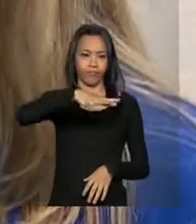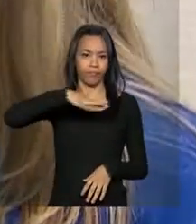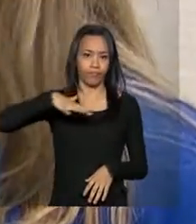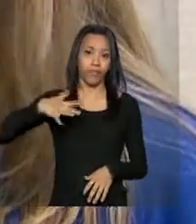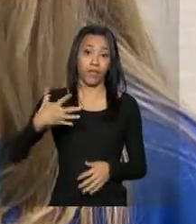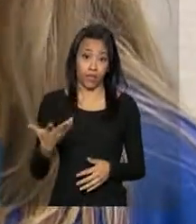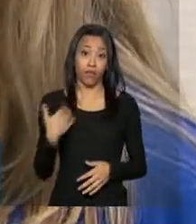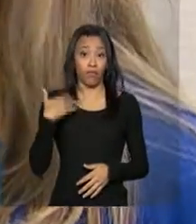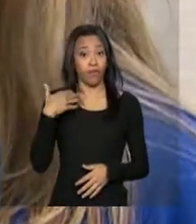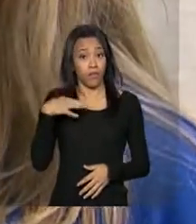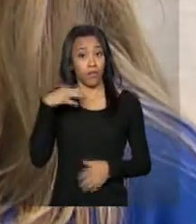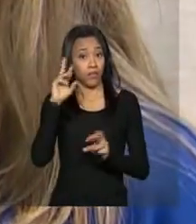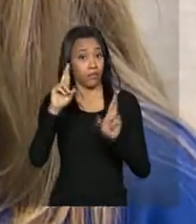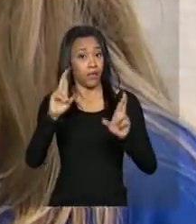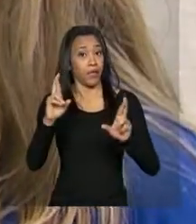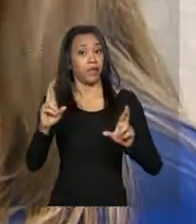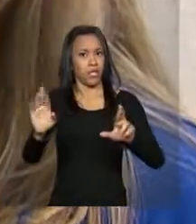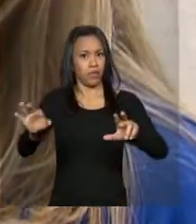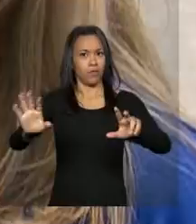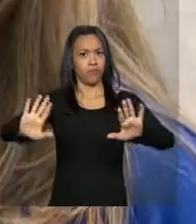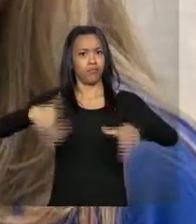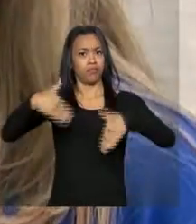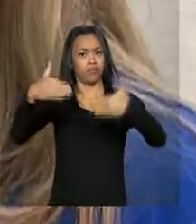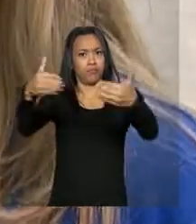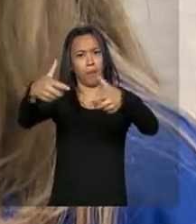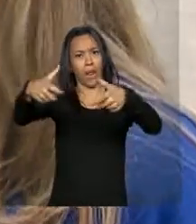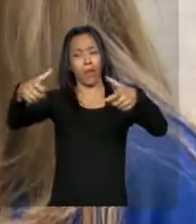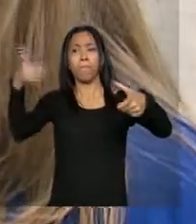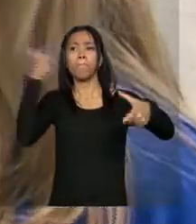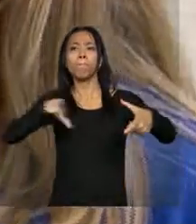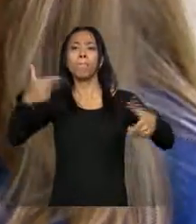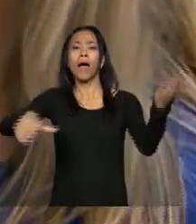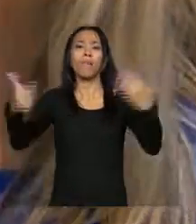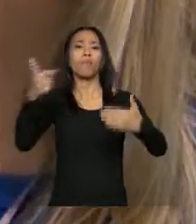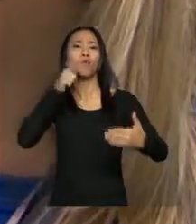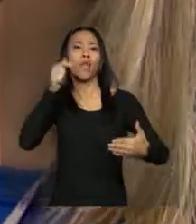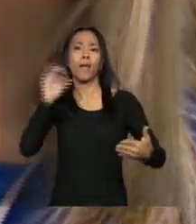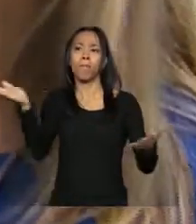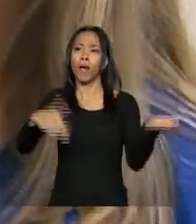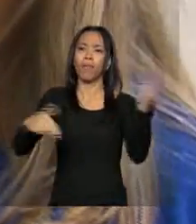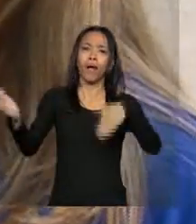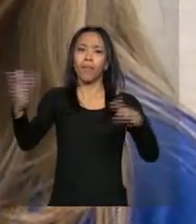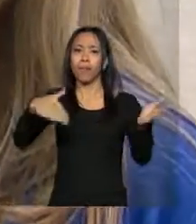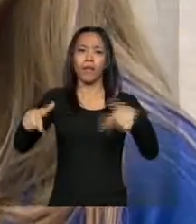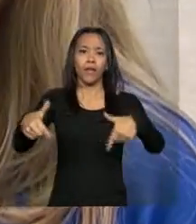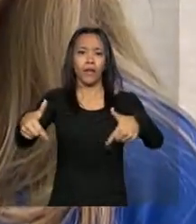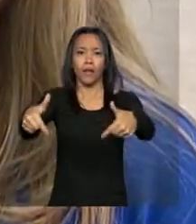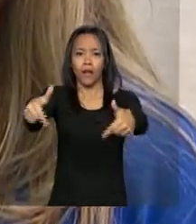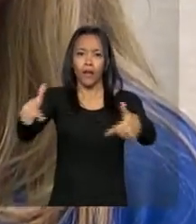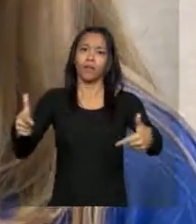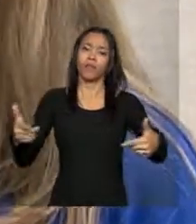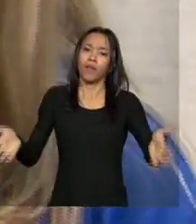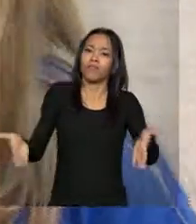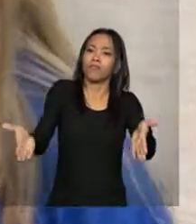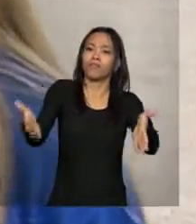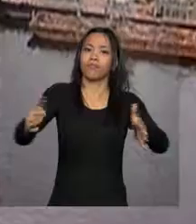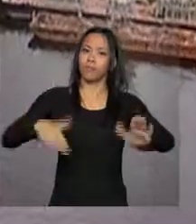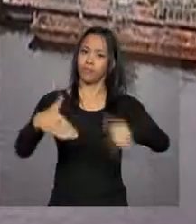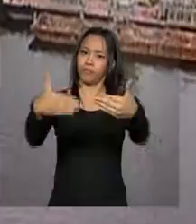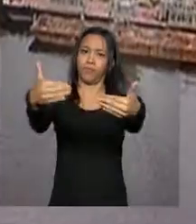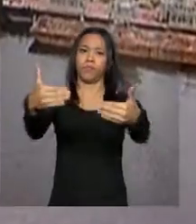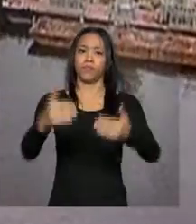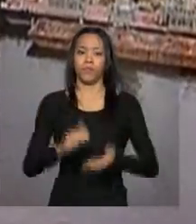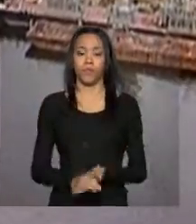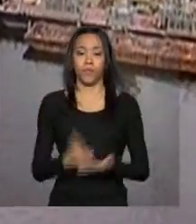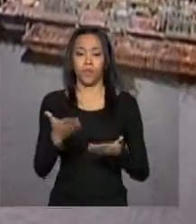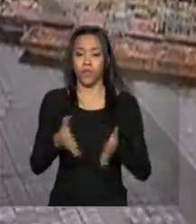espero que cresça cada vez mais e que cada vez mais venham mulheres trabalhar no porto, né, colaborando aí com o nosso crescimento.